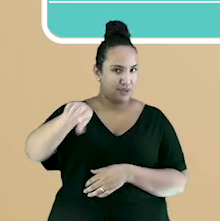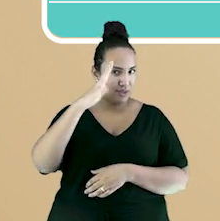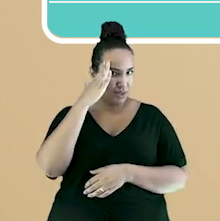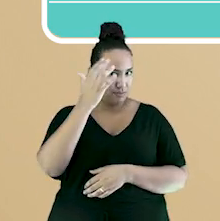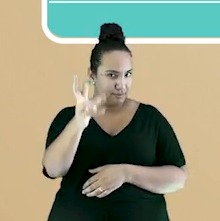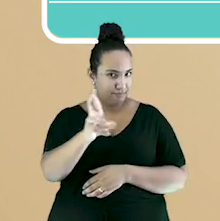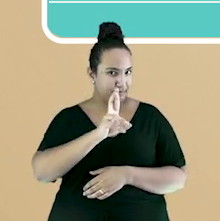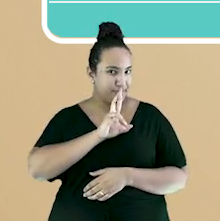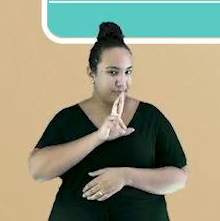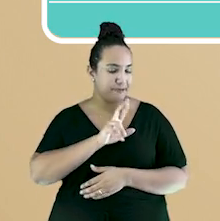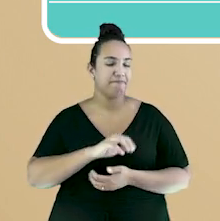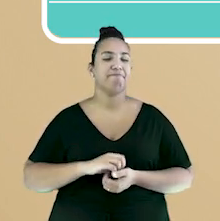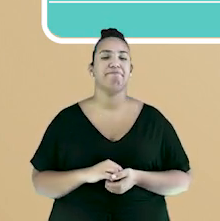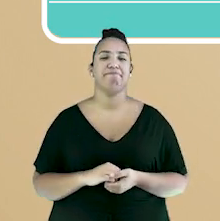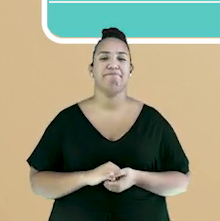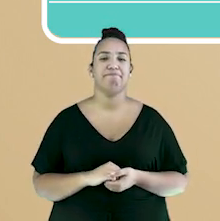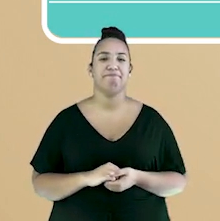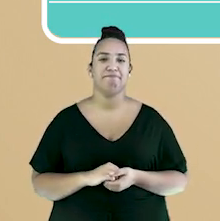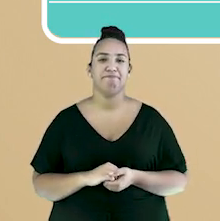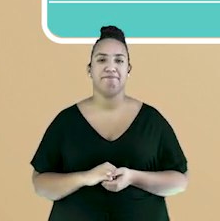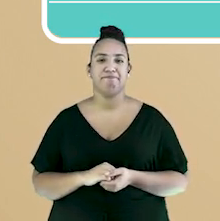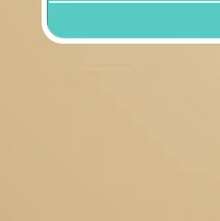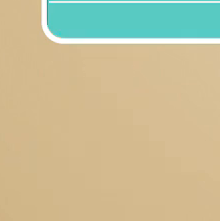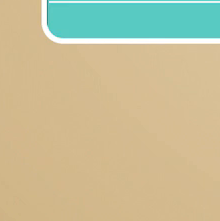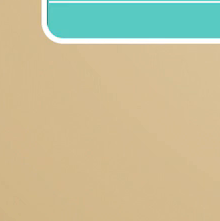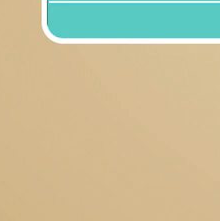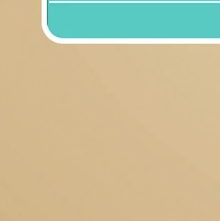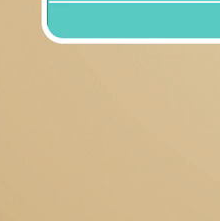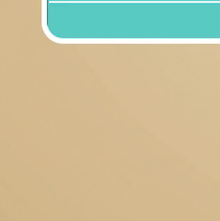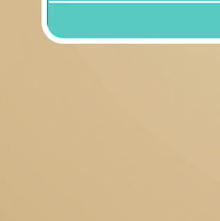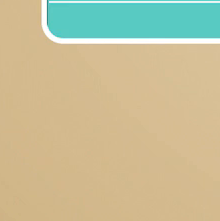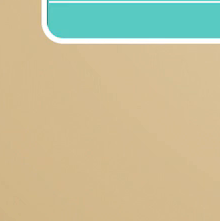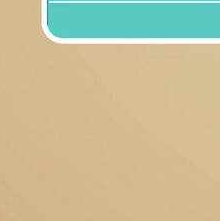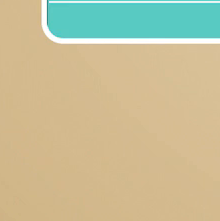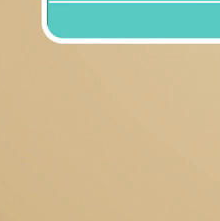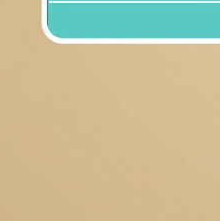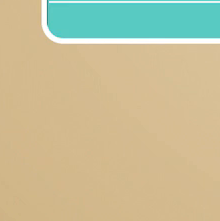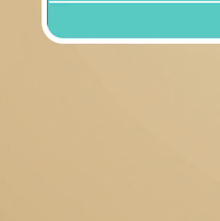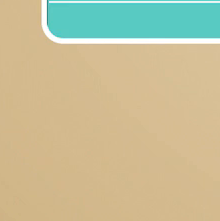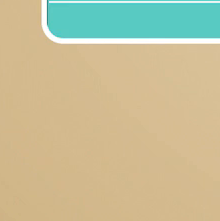ocorre? Vocês conseguem me dizer? Um tempo para vocês.